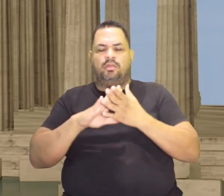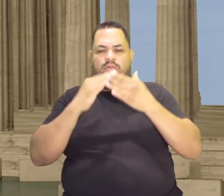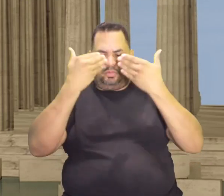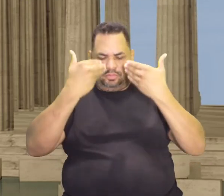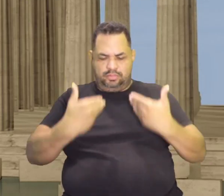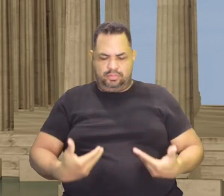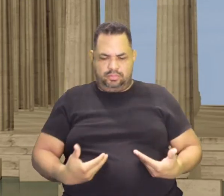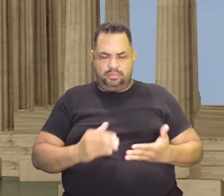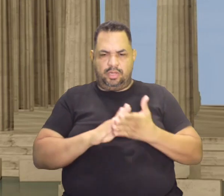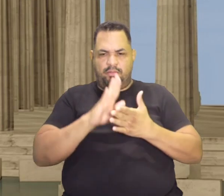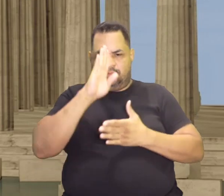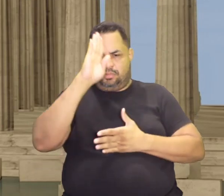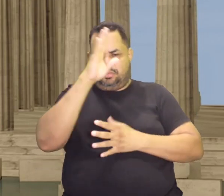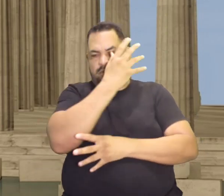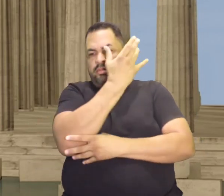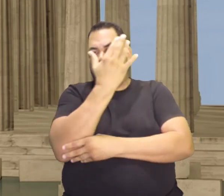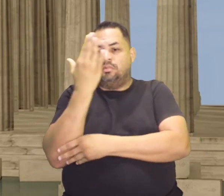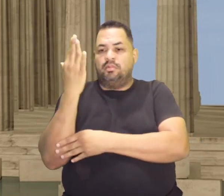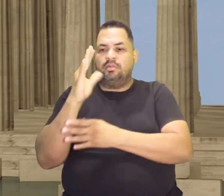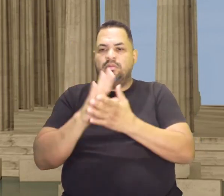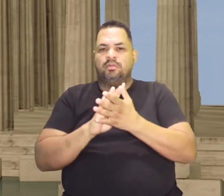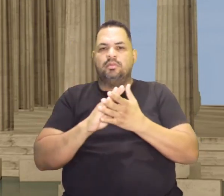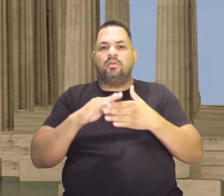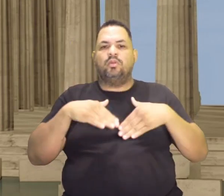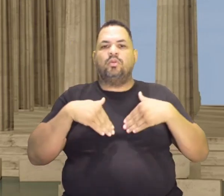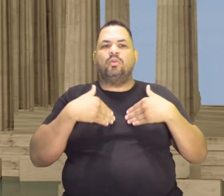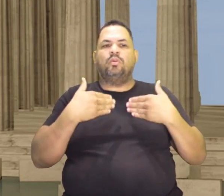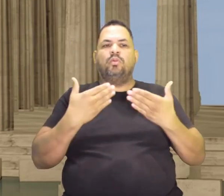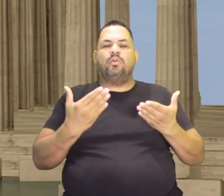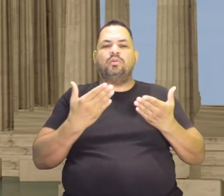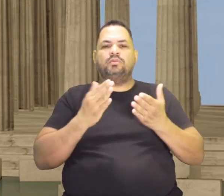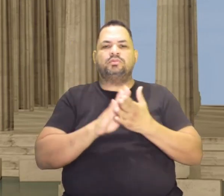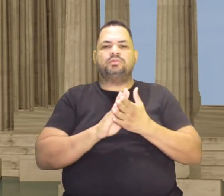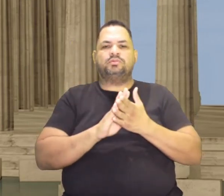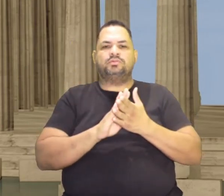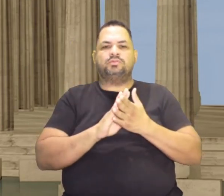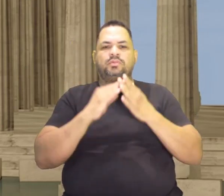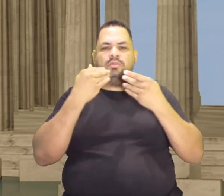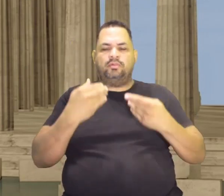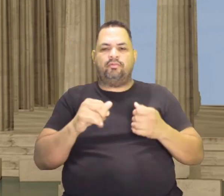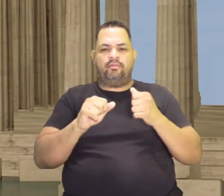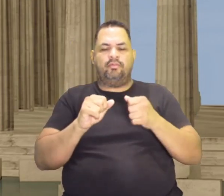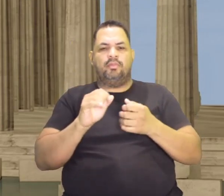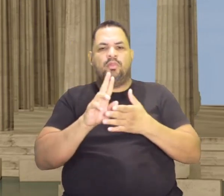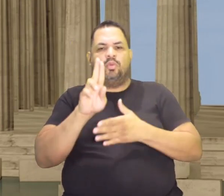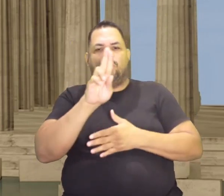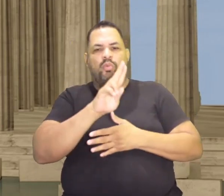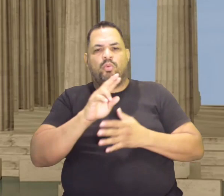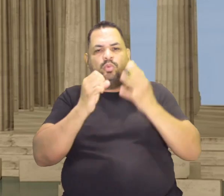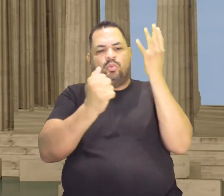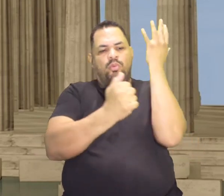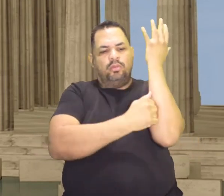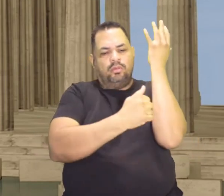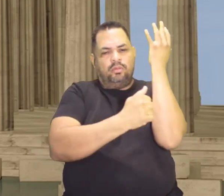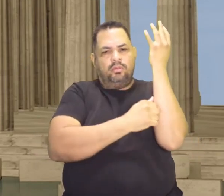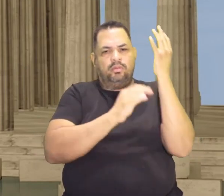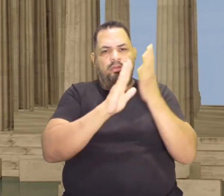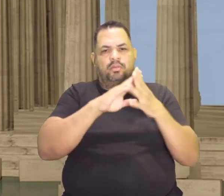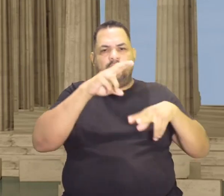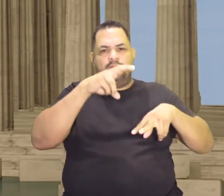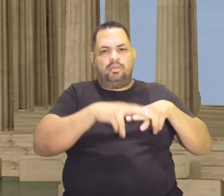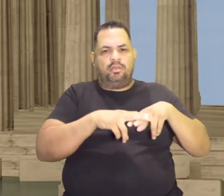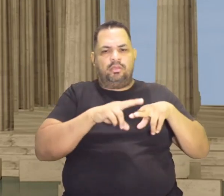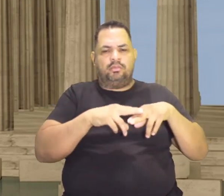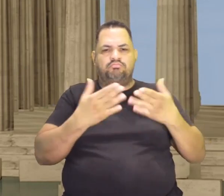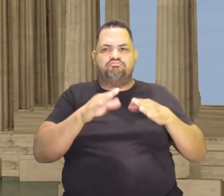não é o ser da natureza. A partir do momento que eu estou humanizando a madeira, fazendo uma mesa, ou com cadeira,